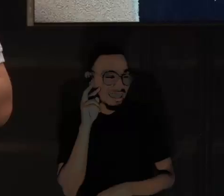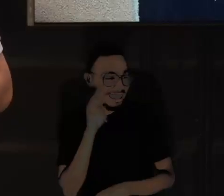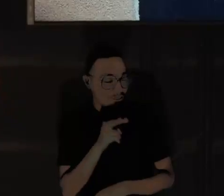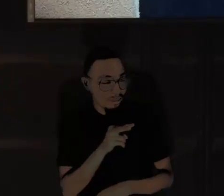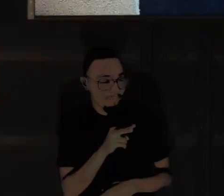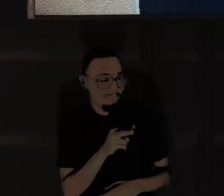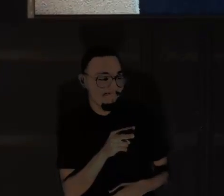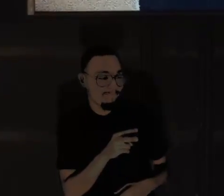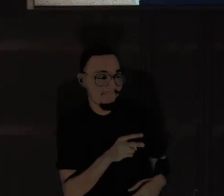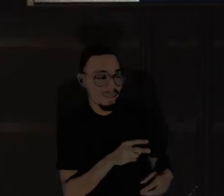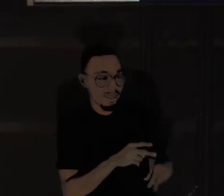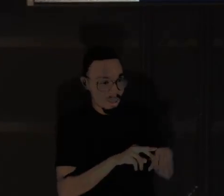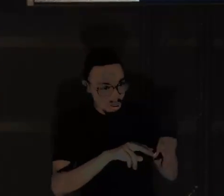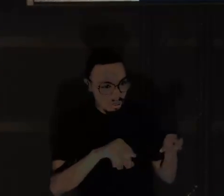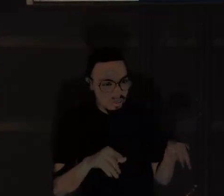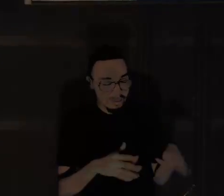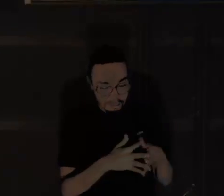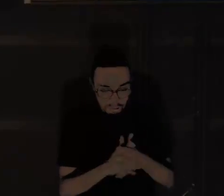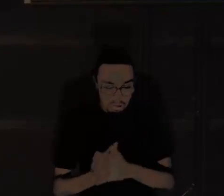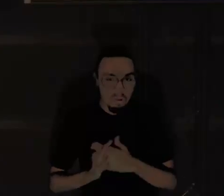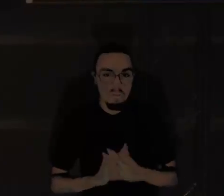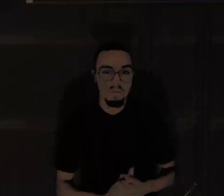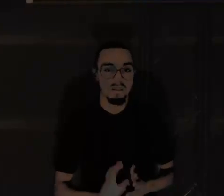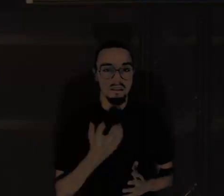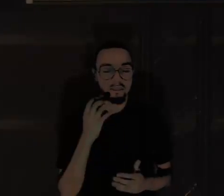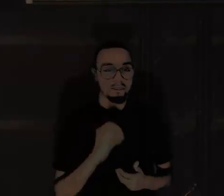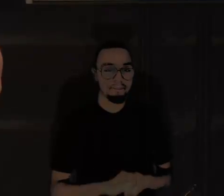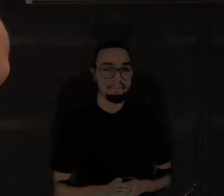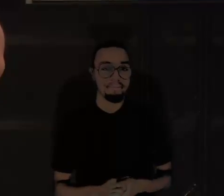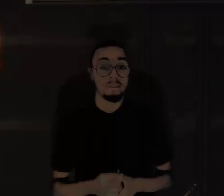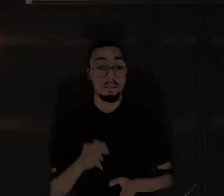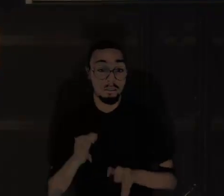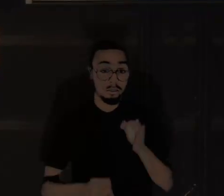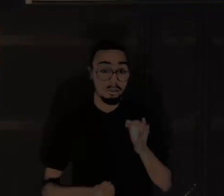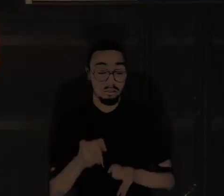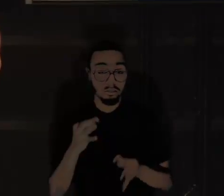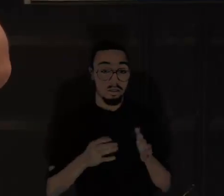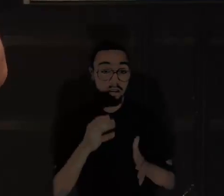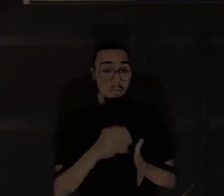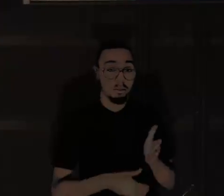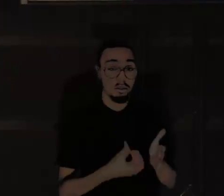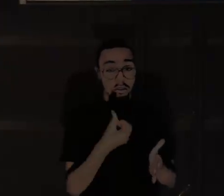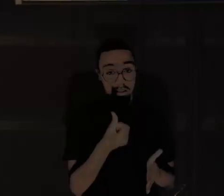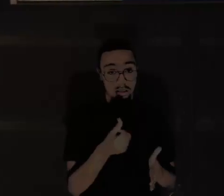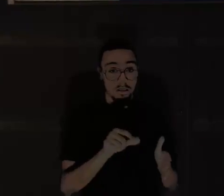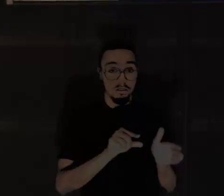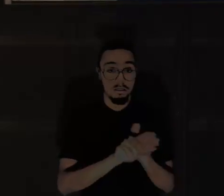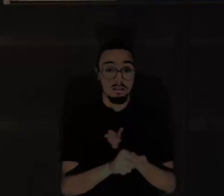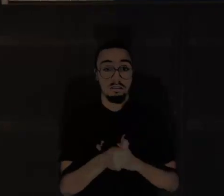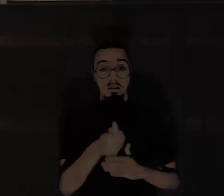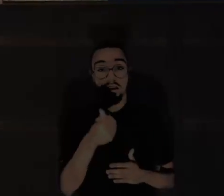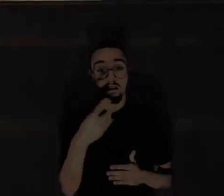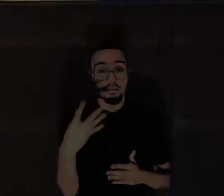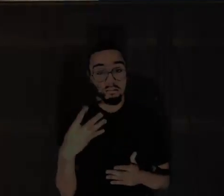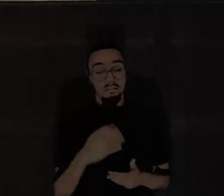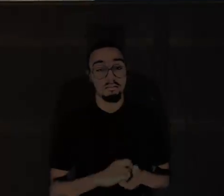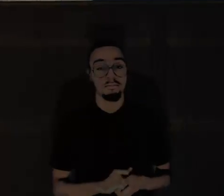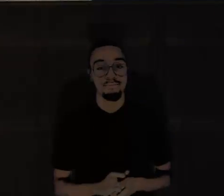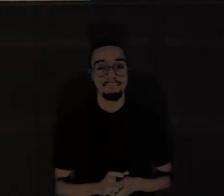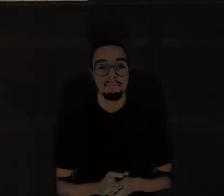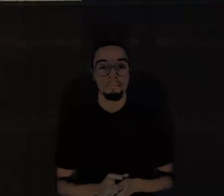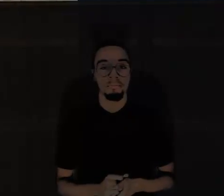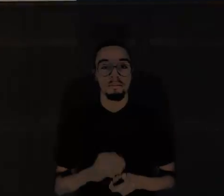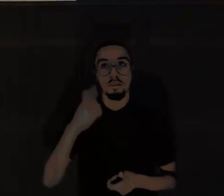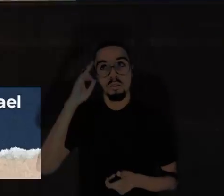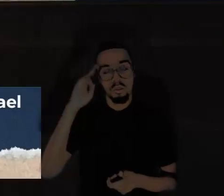Há um complexo em Gideão. Em Juízes capítulo 6, versículo 14, o Senhor diz, o